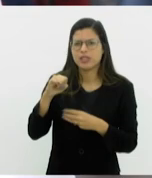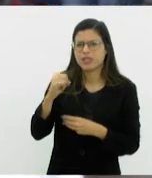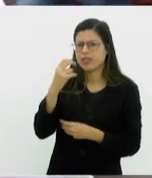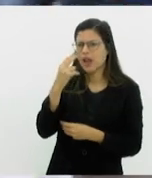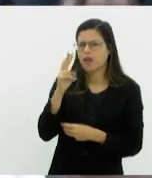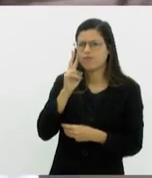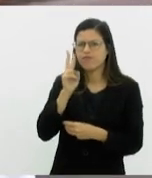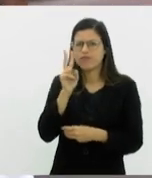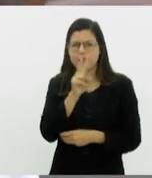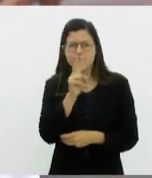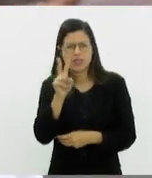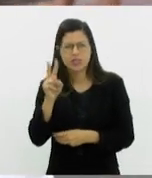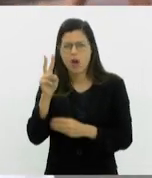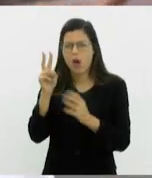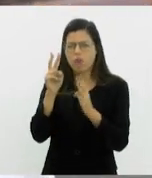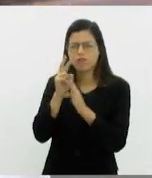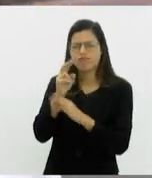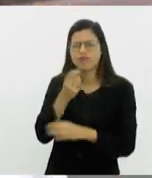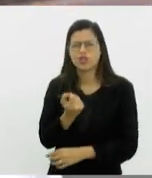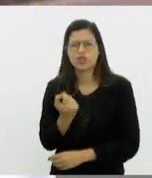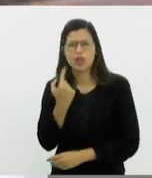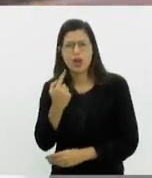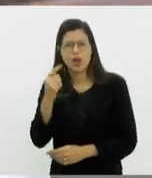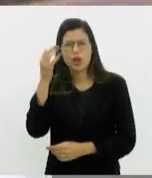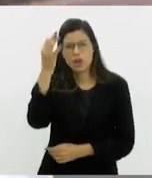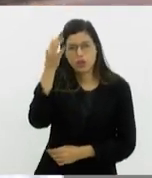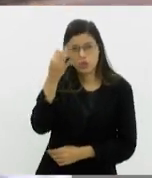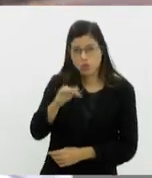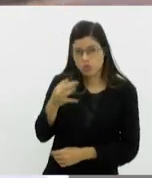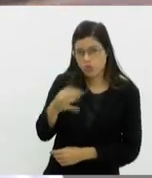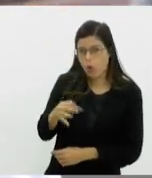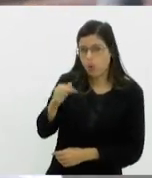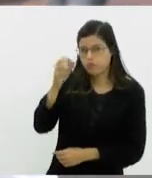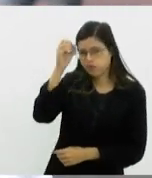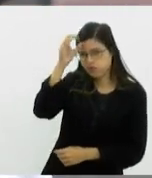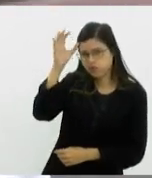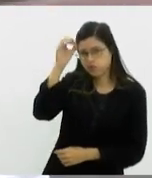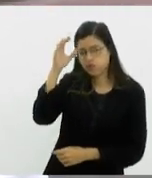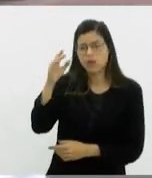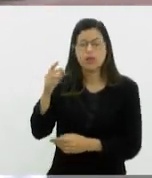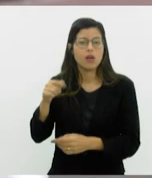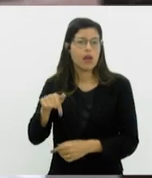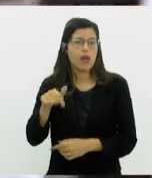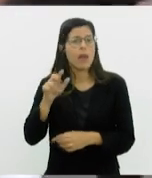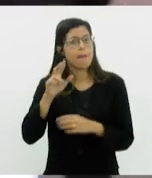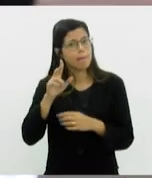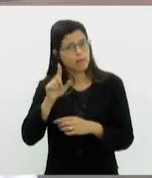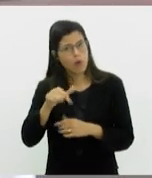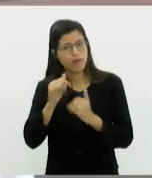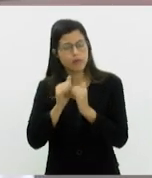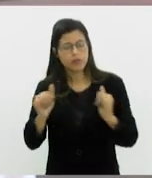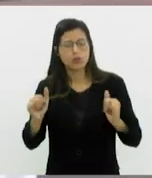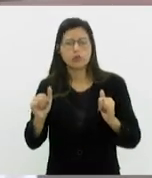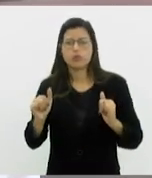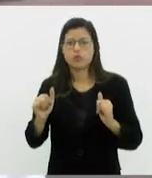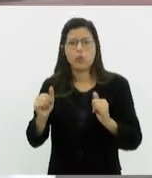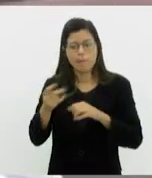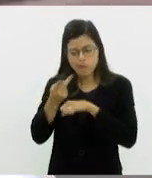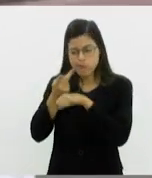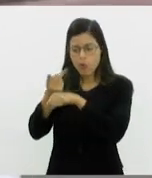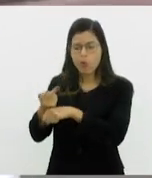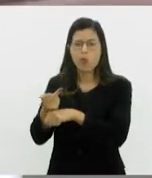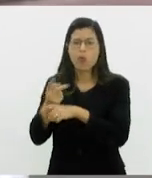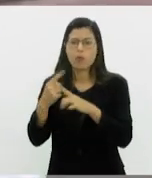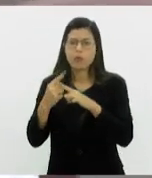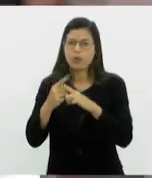o equilíbrio, você está com dor de cabeça recorrente. Essa é a mensagem. Não deixe de procurar, porque quanto antes você descobre,